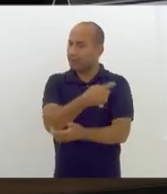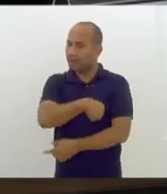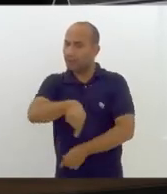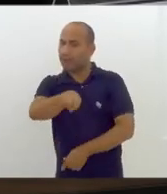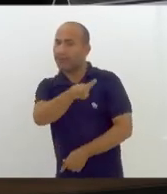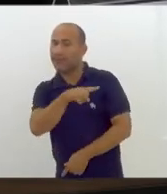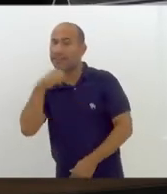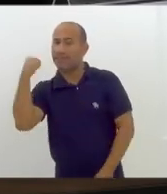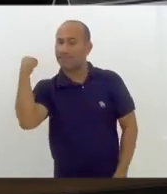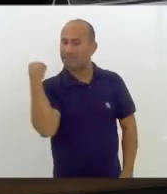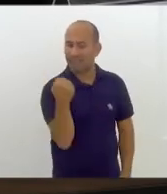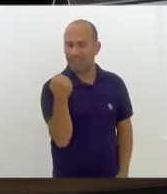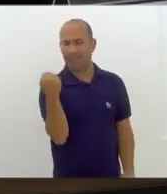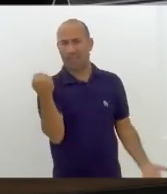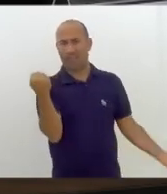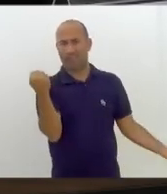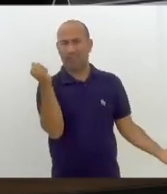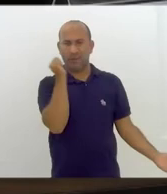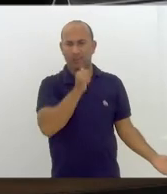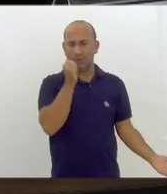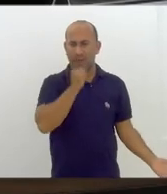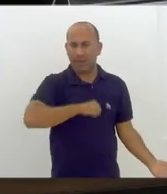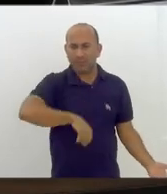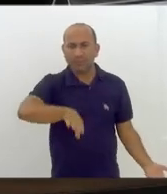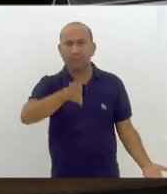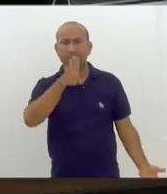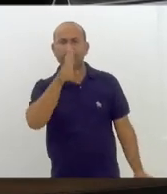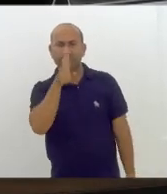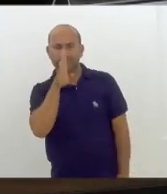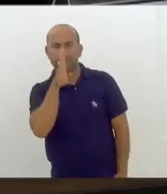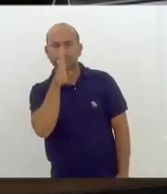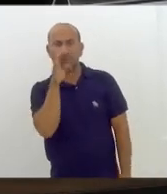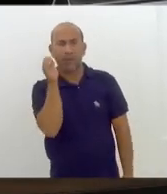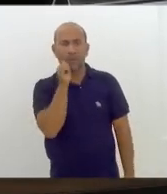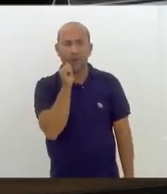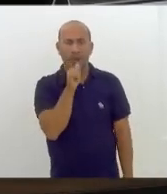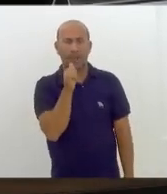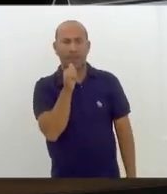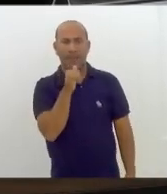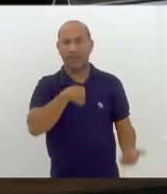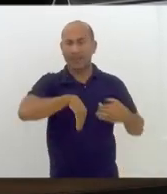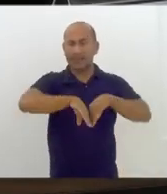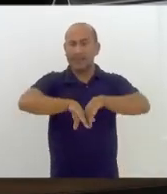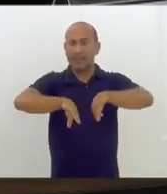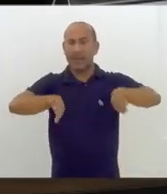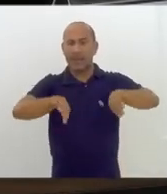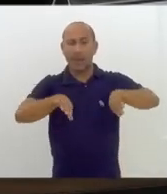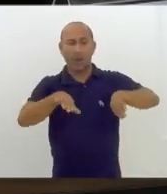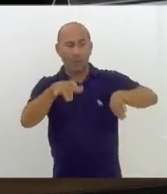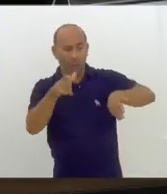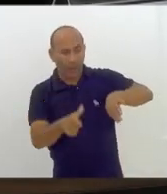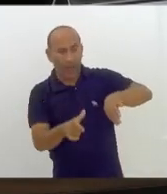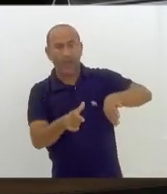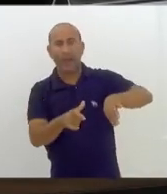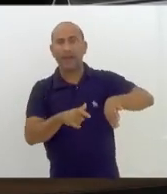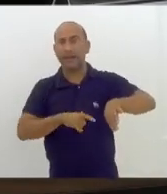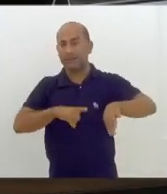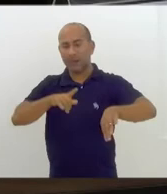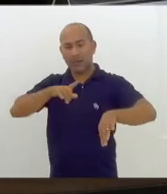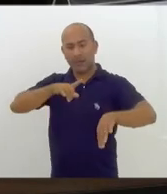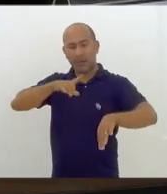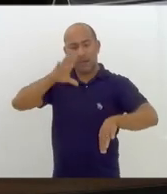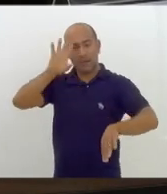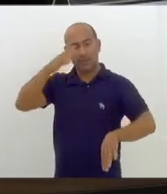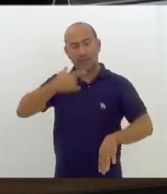mata mulheres, silencia mulheres e nos afasta dos lugares de decisão na sociedade.